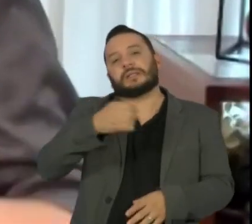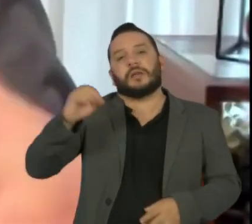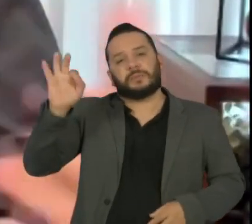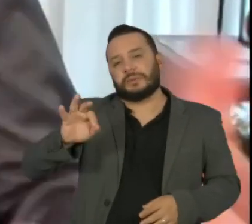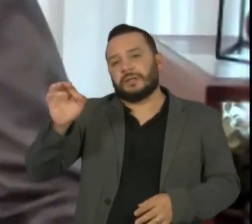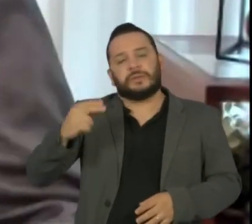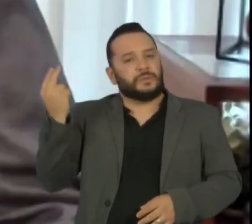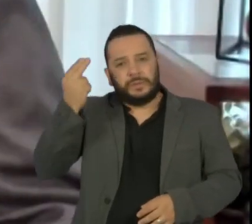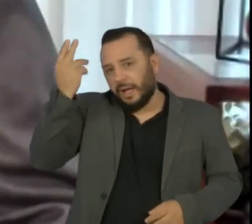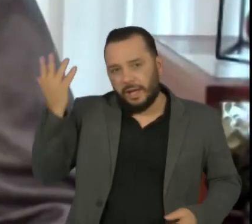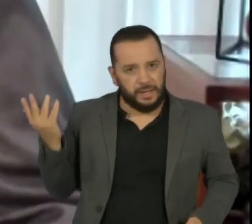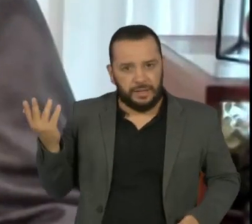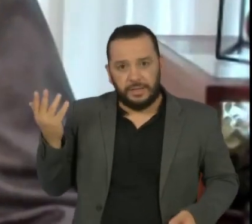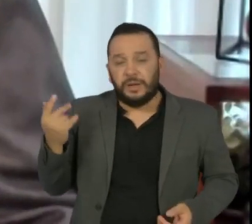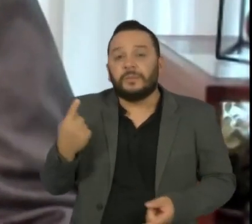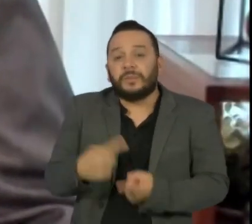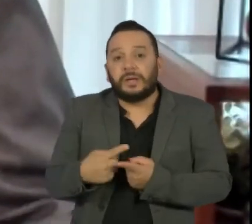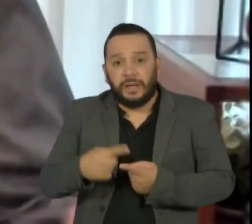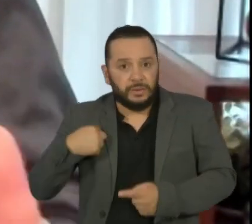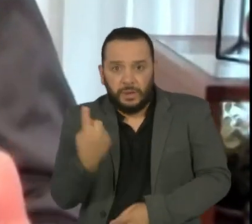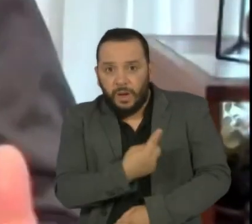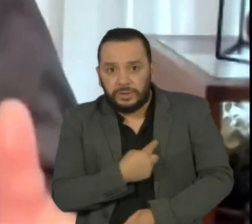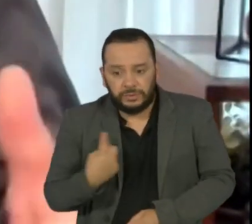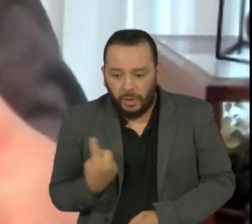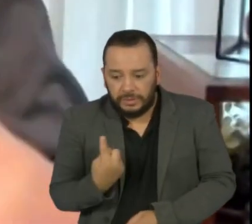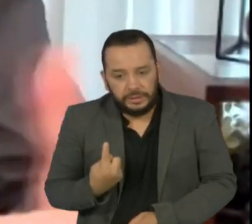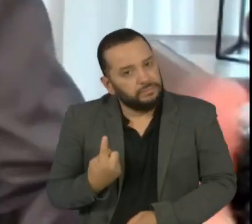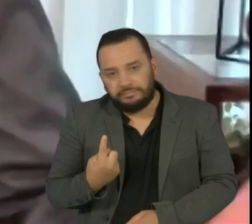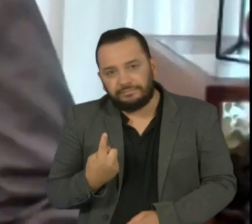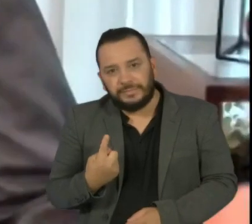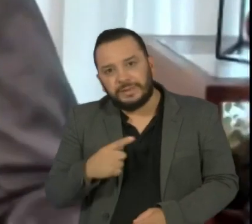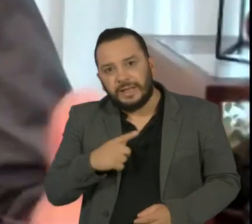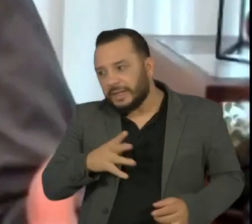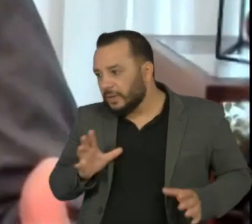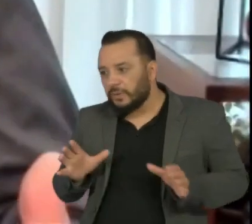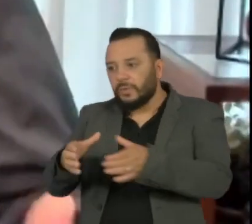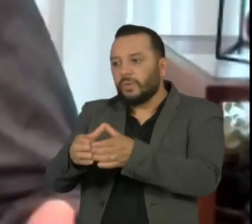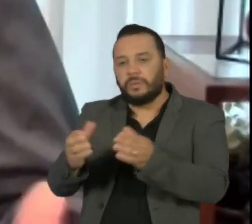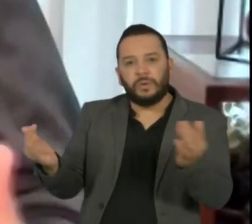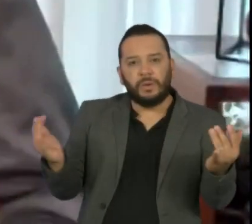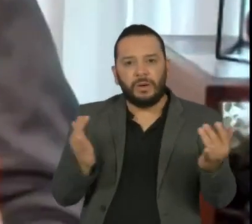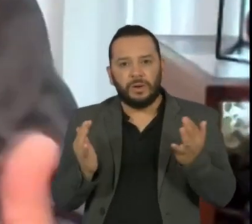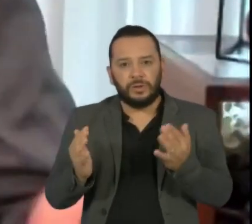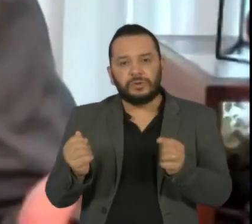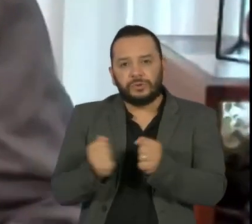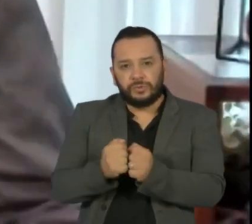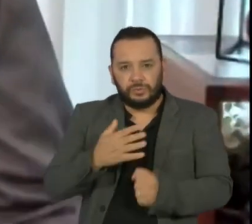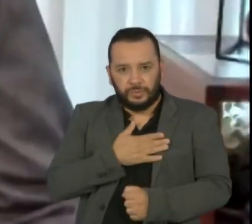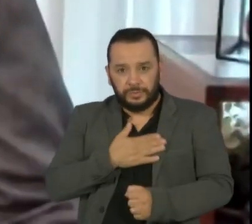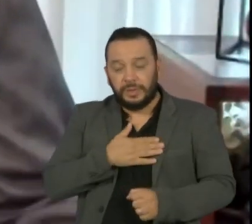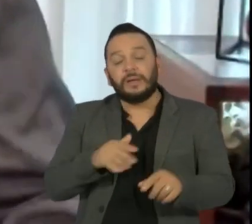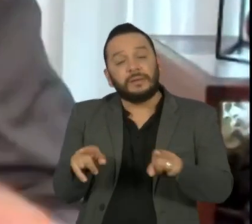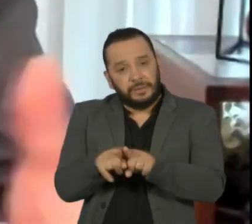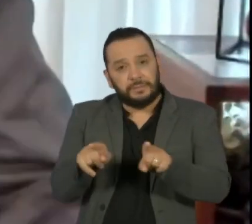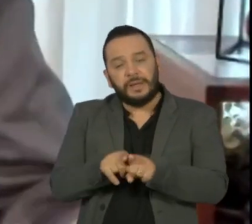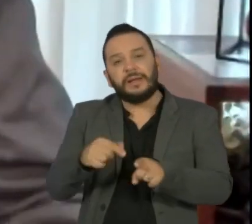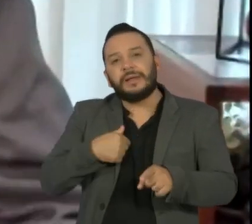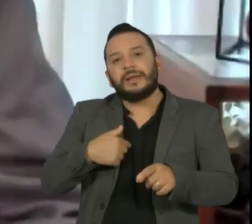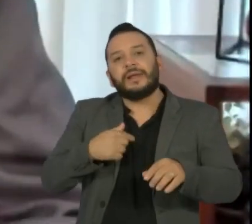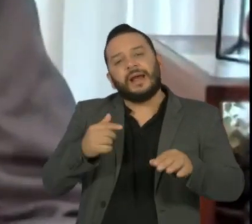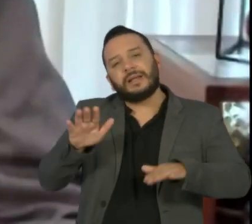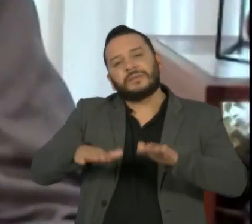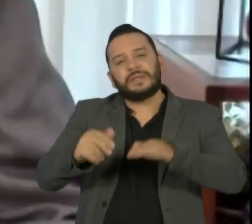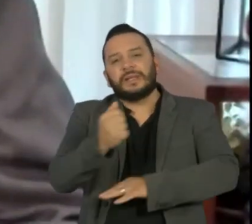primeiro, né, porque não somos sozinhos. Segundo, porque a natureza tem caminhos que nós não escolhemos. Né?